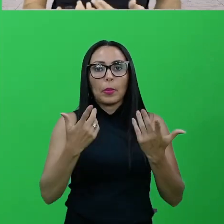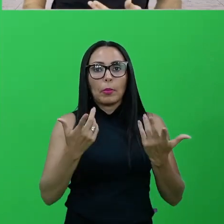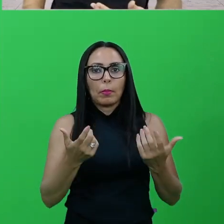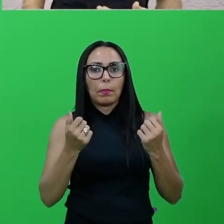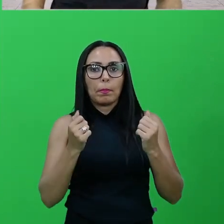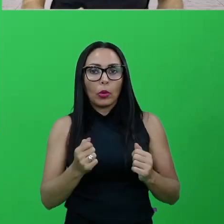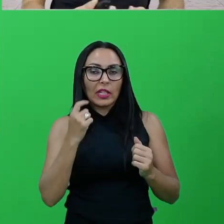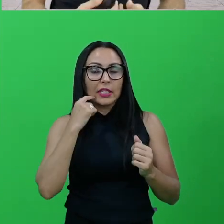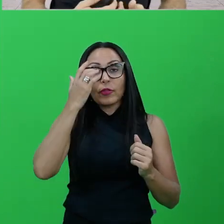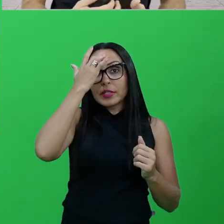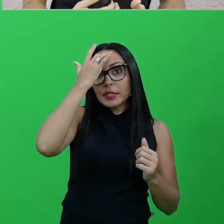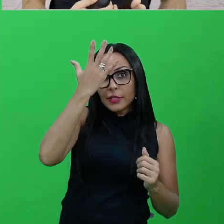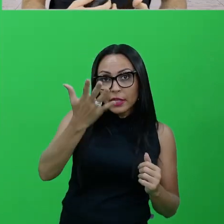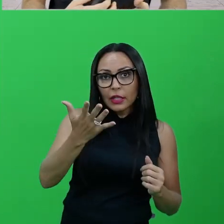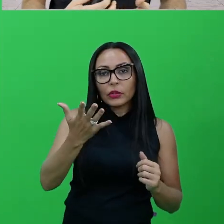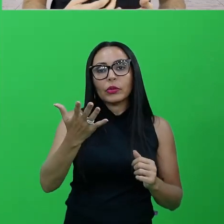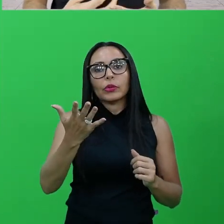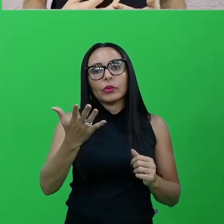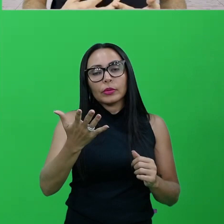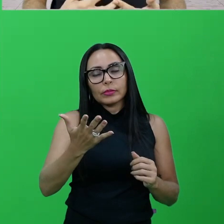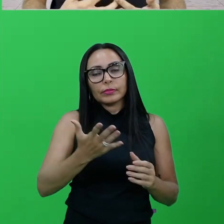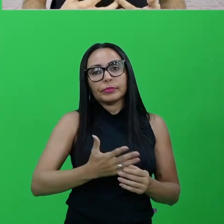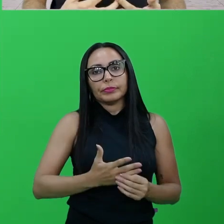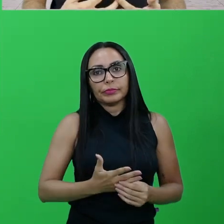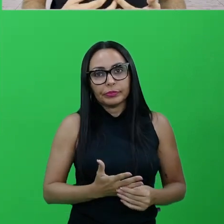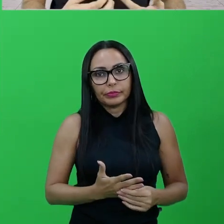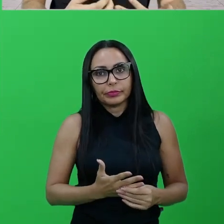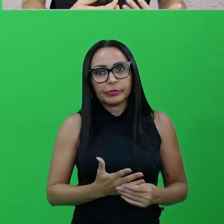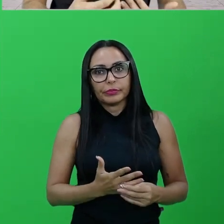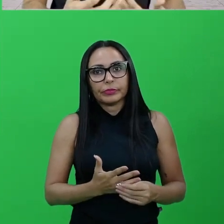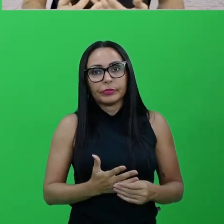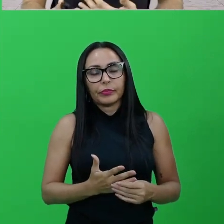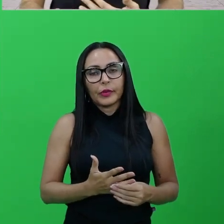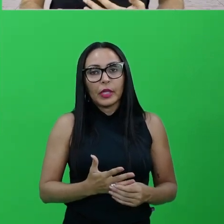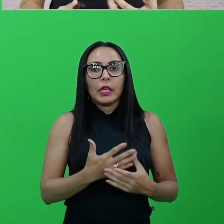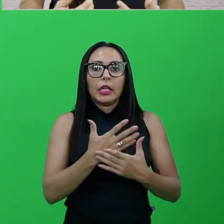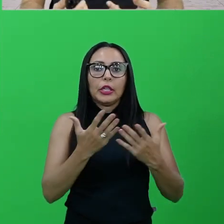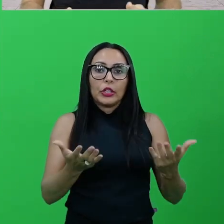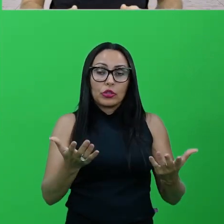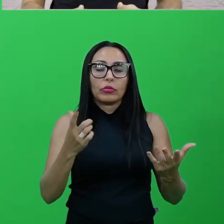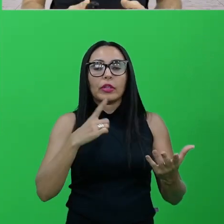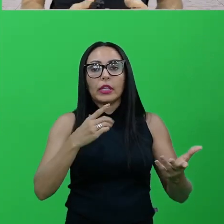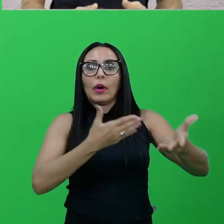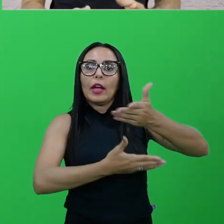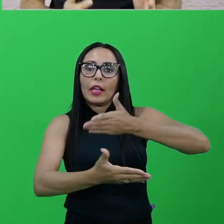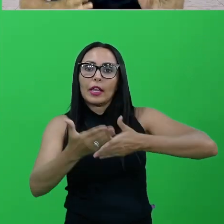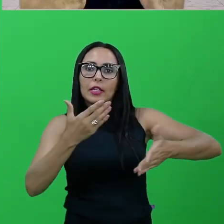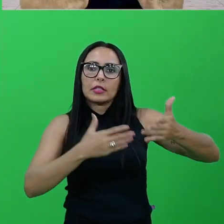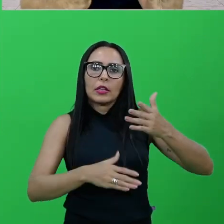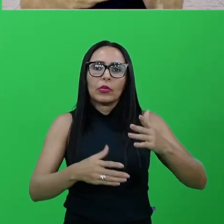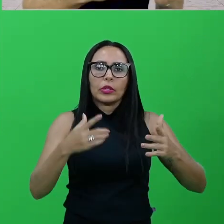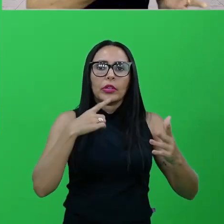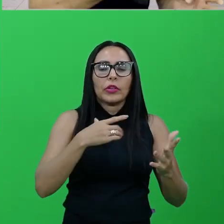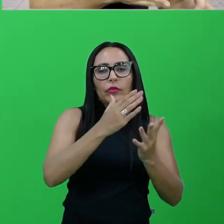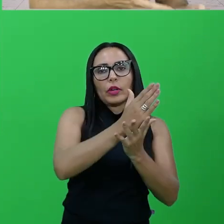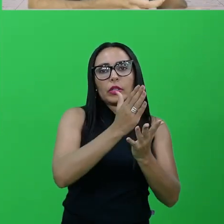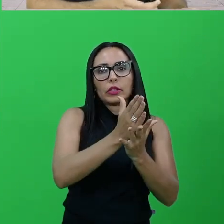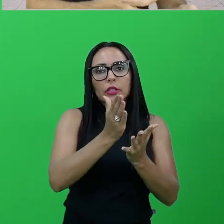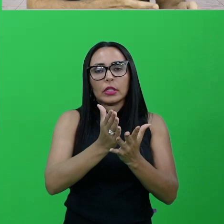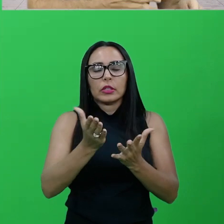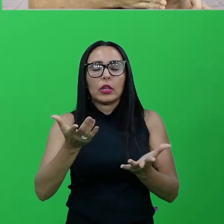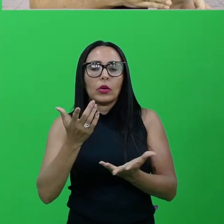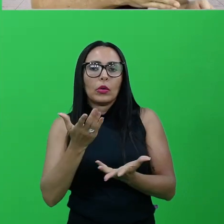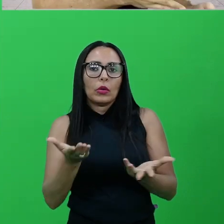haver facilitadores, né? E a isso vão estar relacionadas outras questões, como,